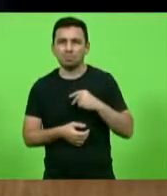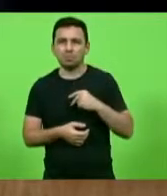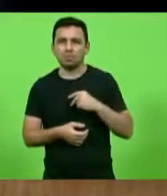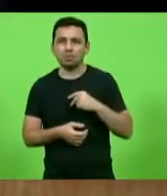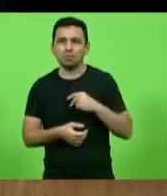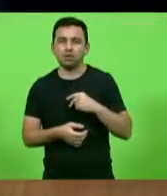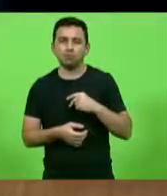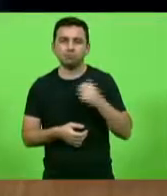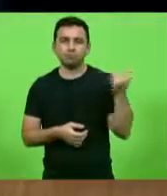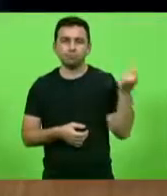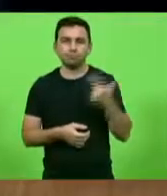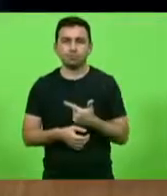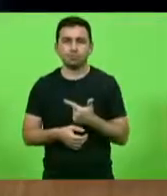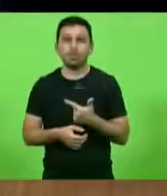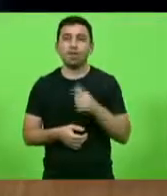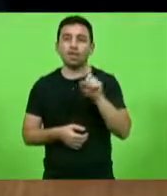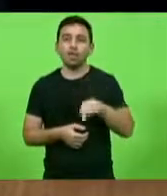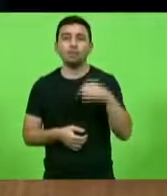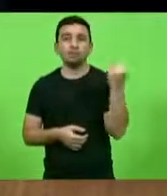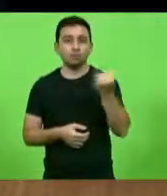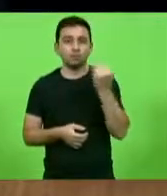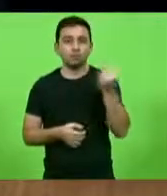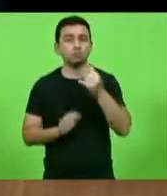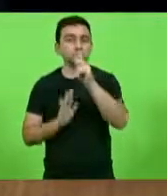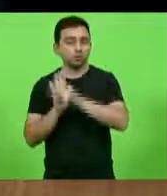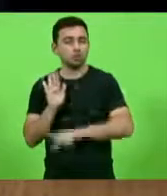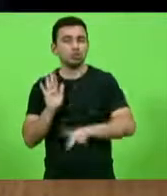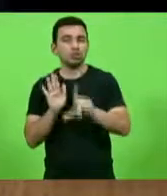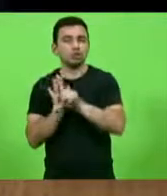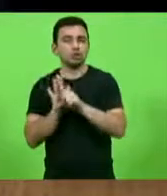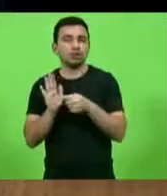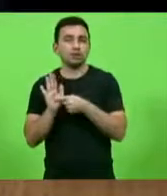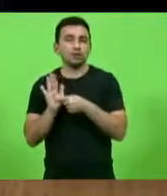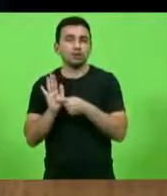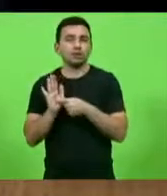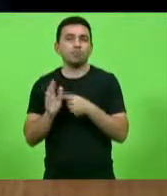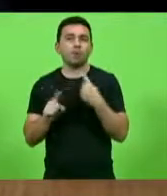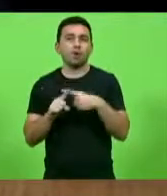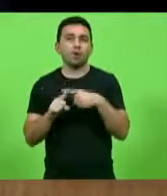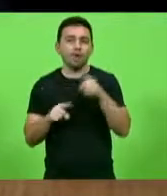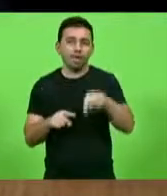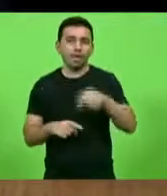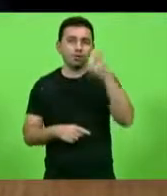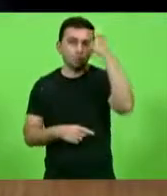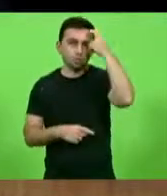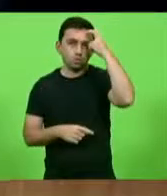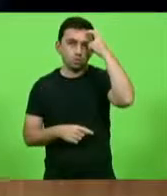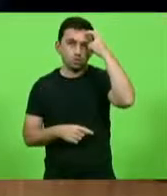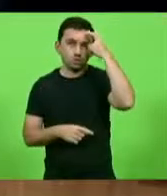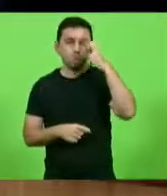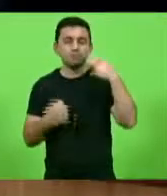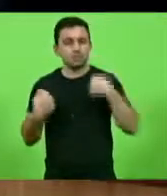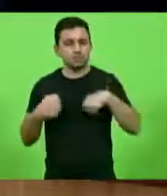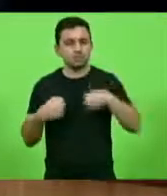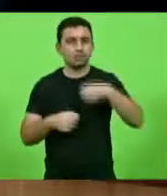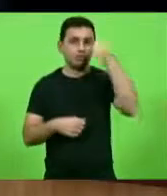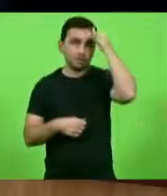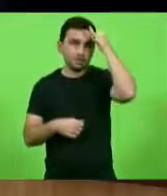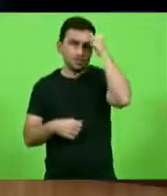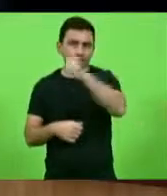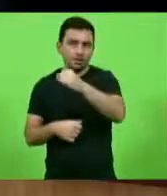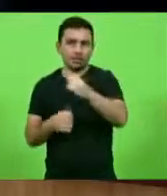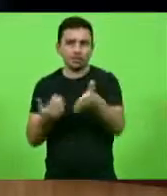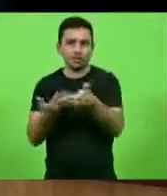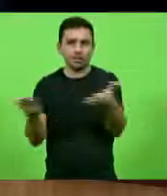homem mostra a importância que tem esse projeto de lei, porque essa é uma cultura. A gente precisa combater esse tipo